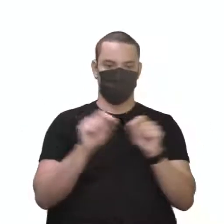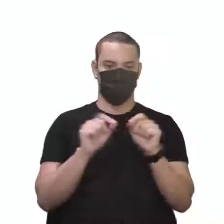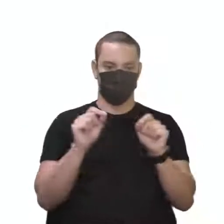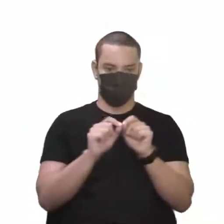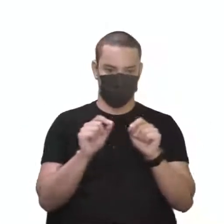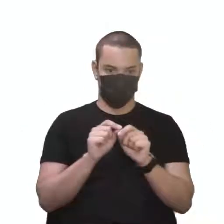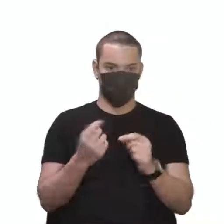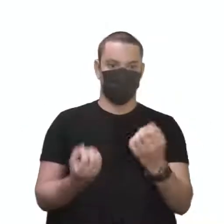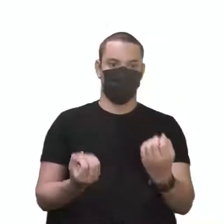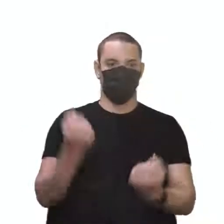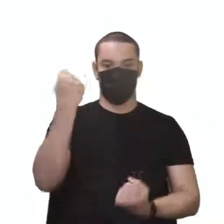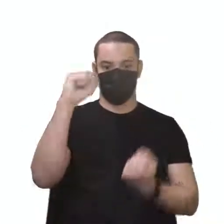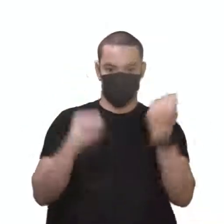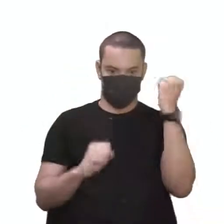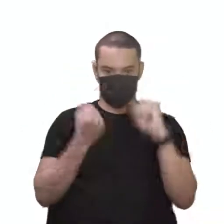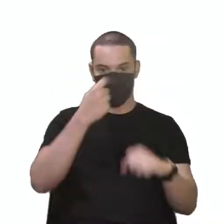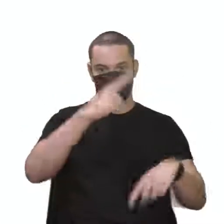fabricar